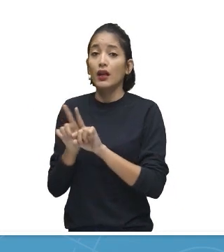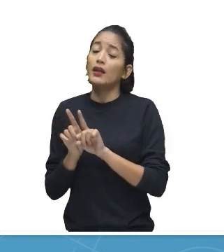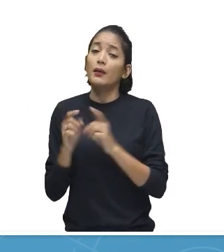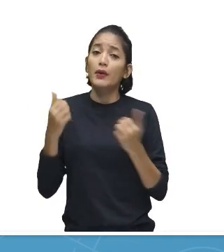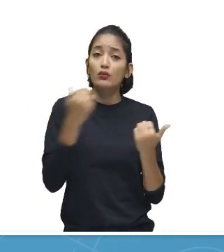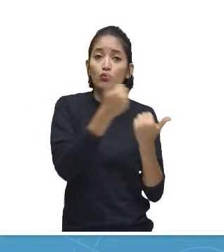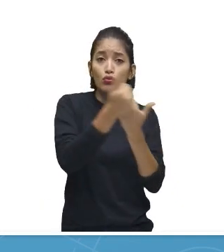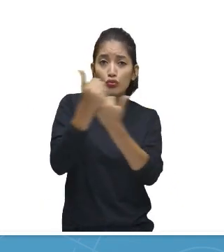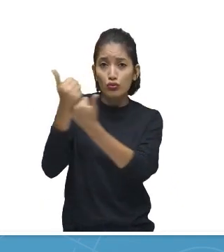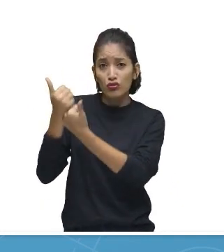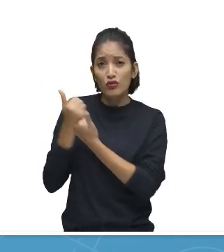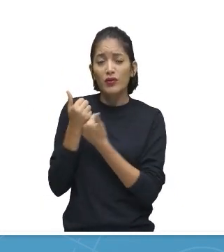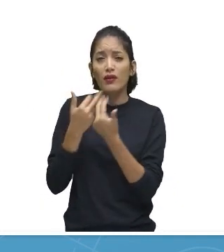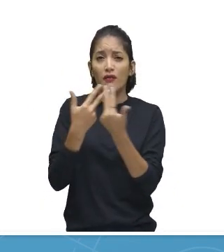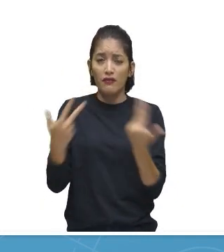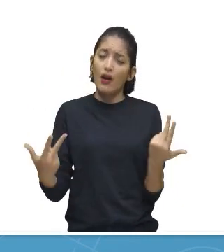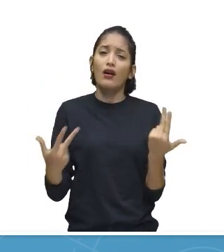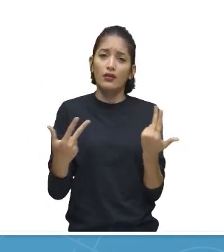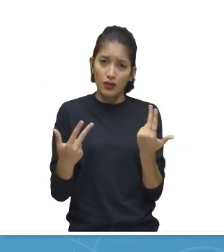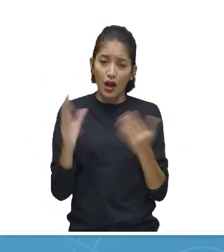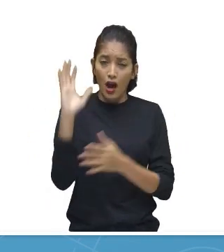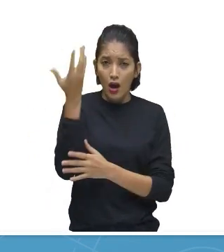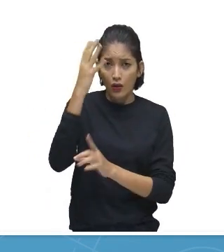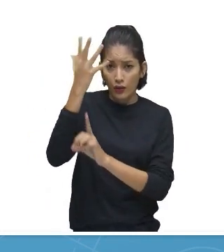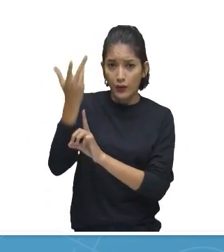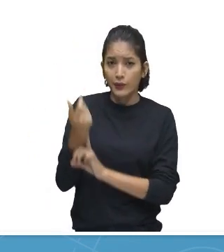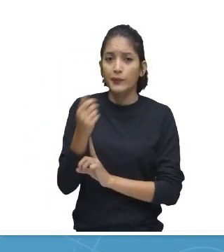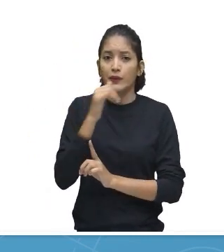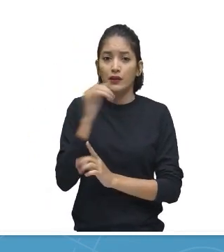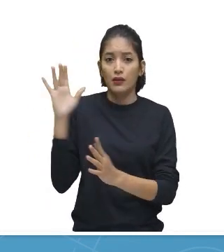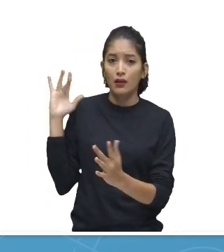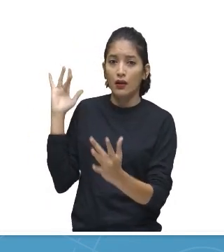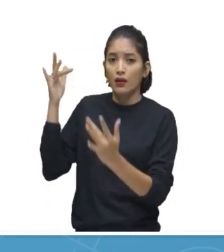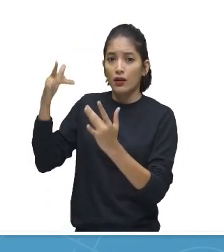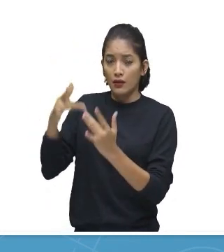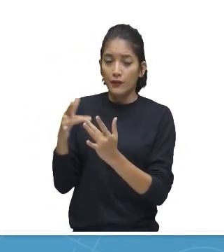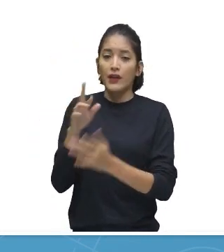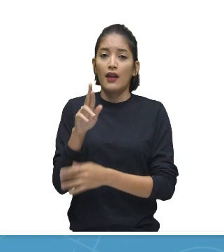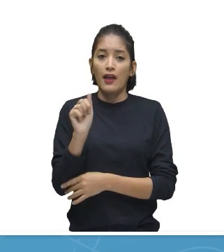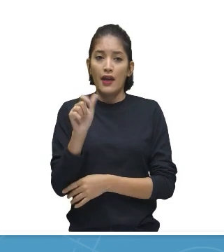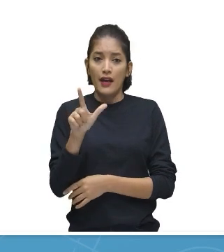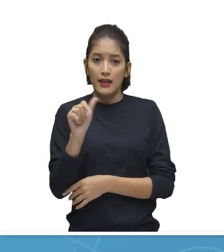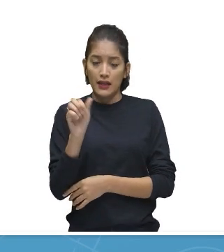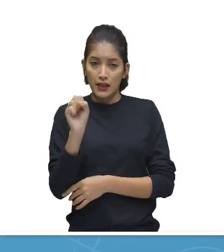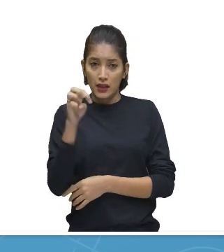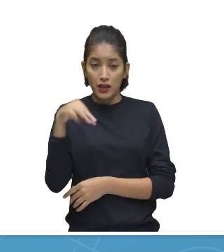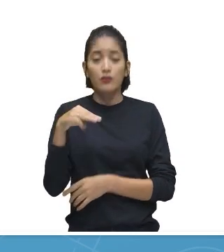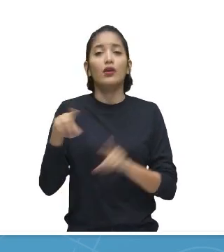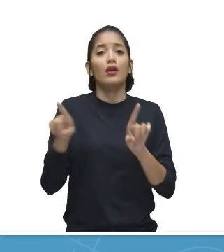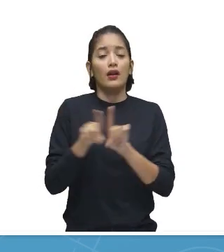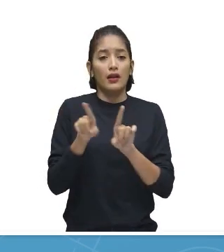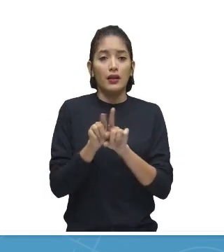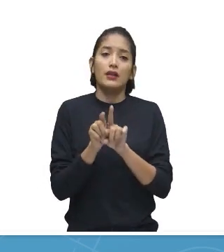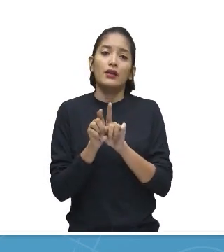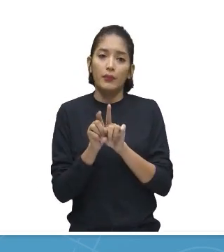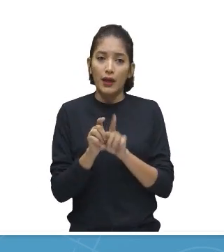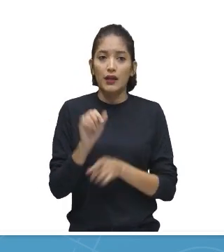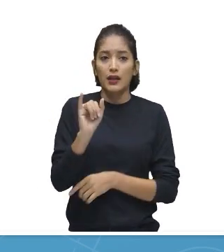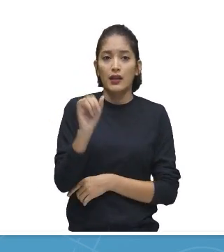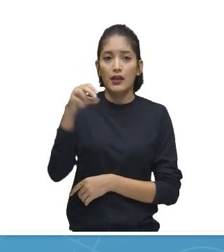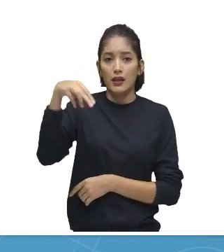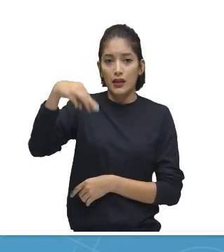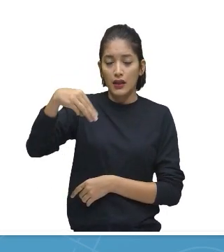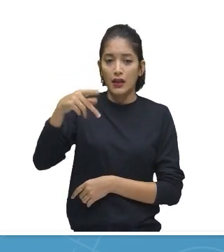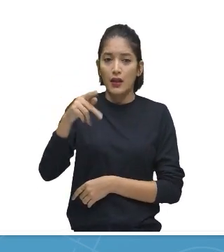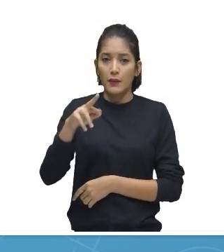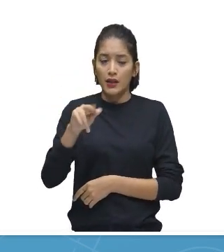a vários movimentos artísticos, o neoclassicismo, o realismo e o impressionismo. Então a gente vai ver